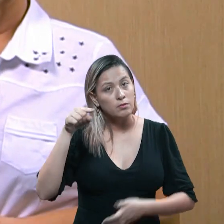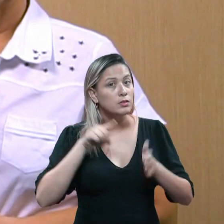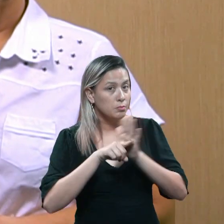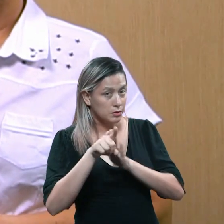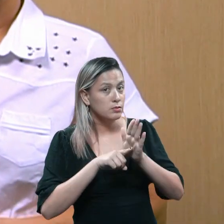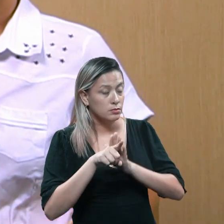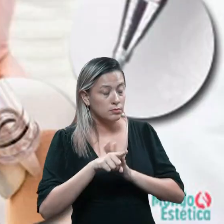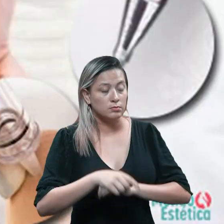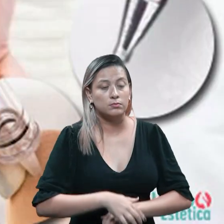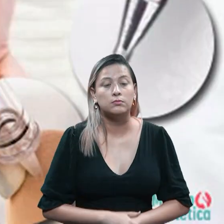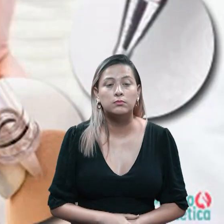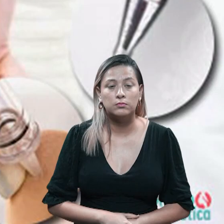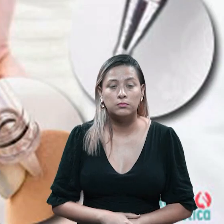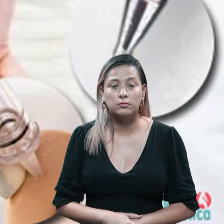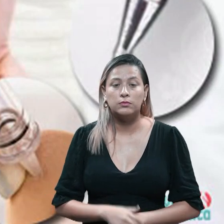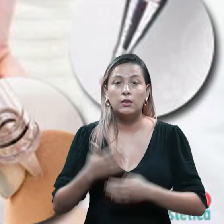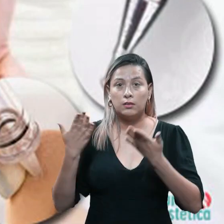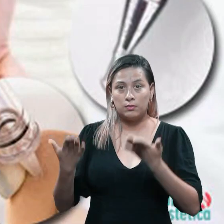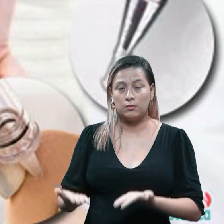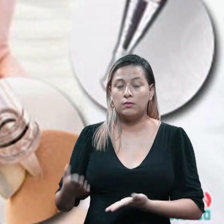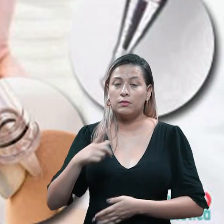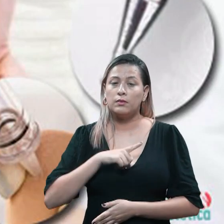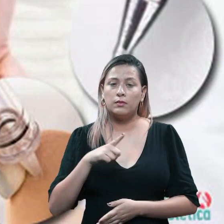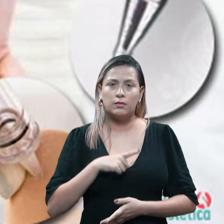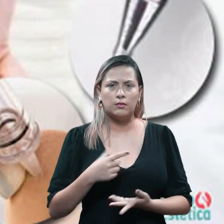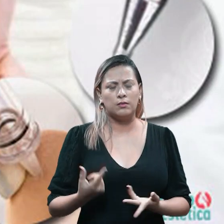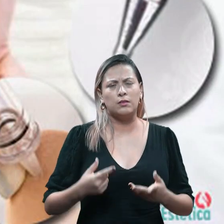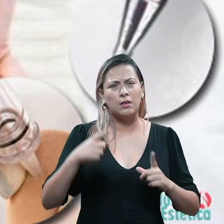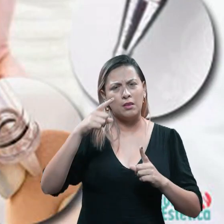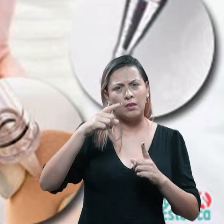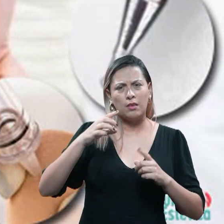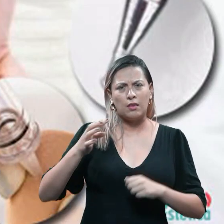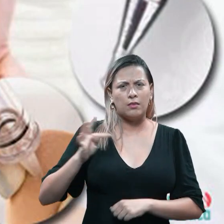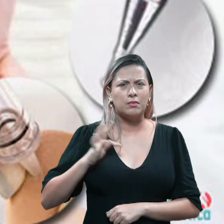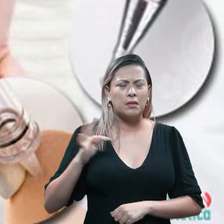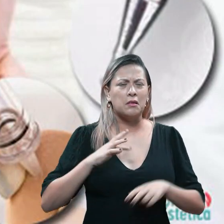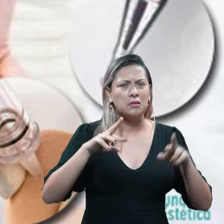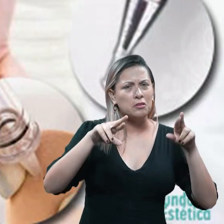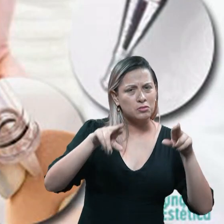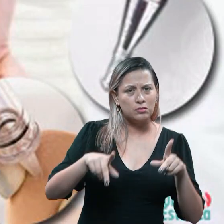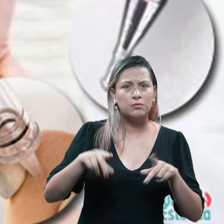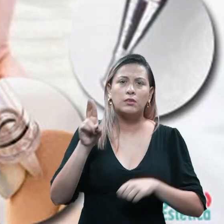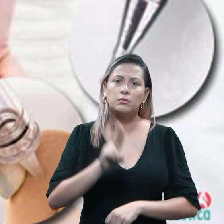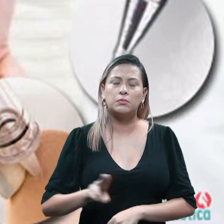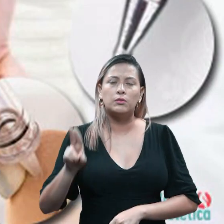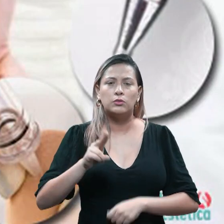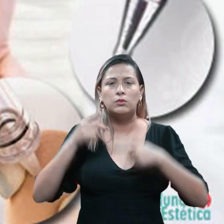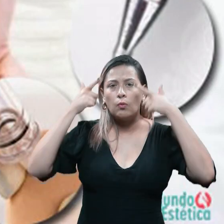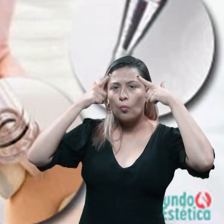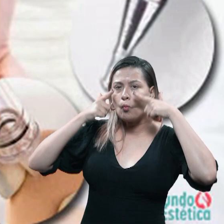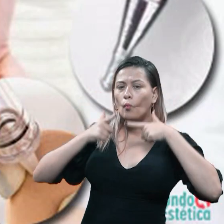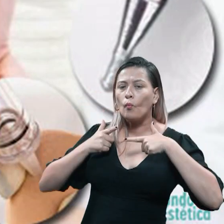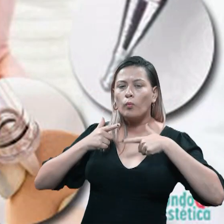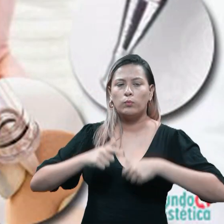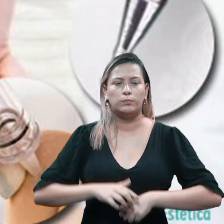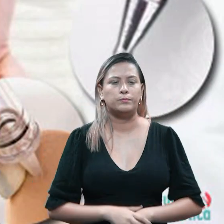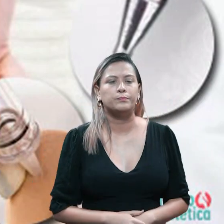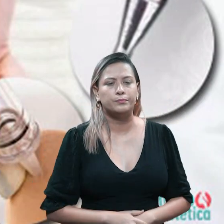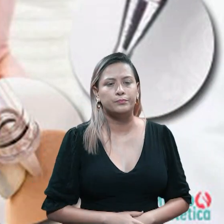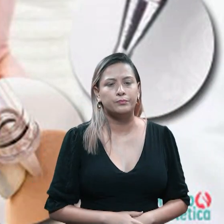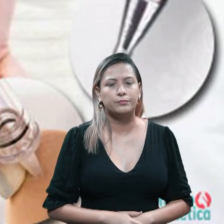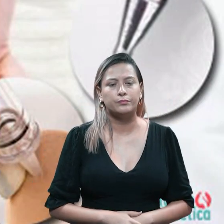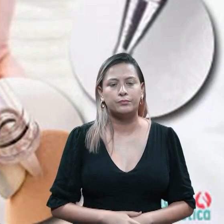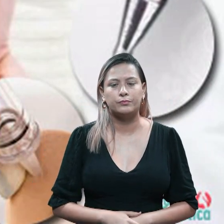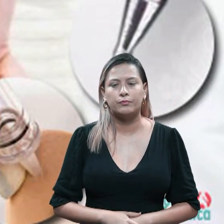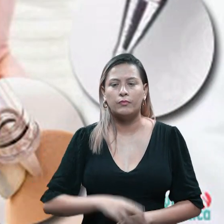pesquisar, certo? Existem diferentes técnicas para a realização da limpeza de pele. A